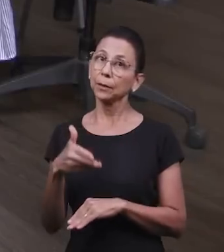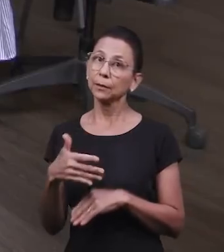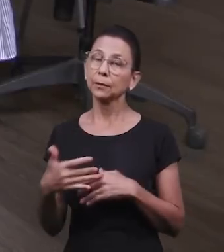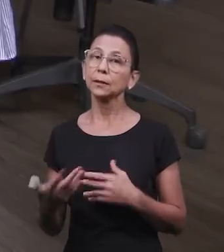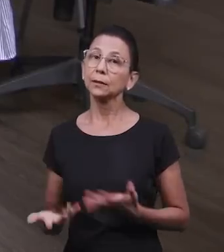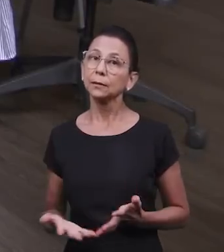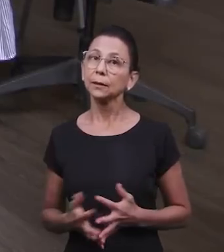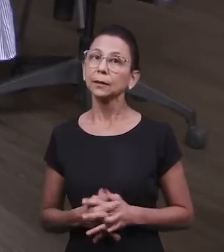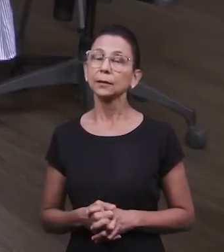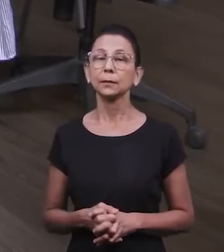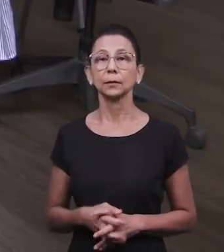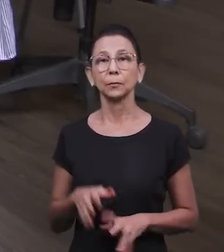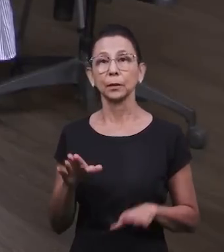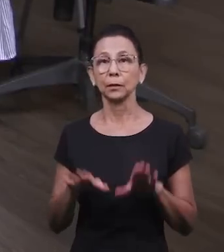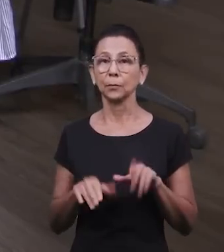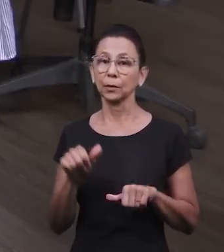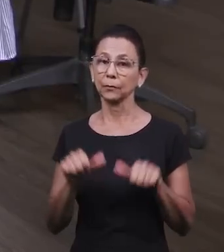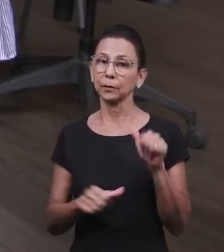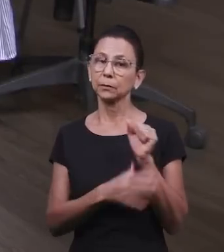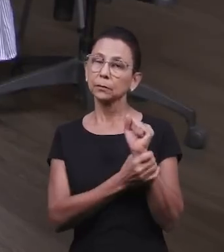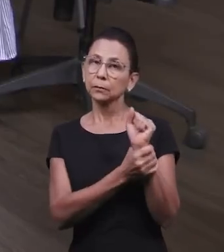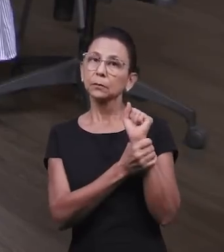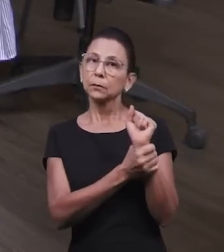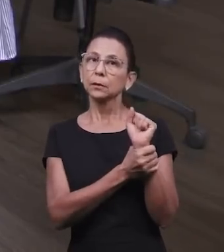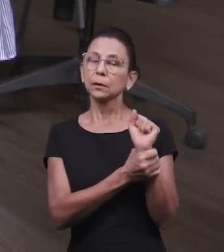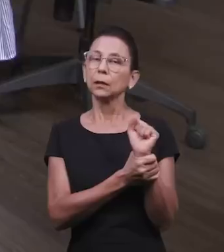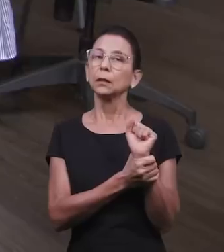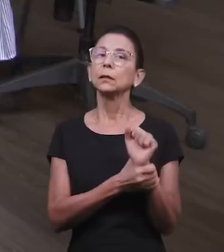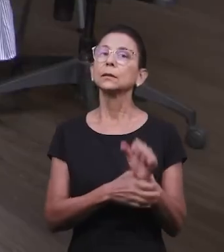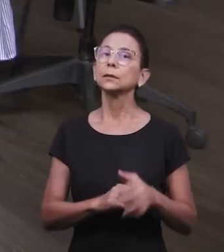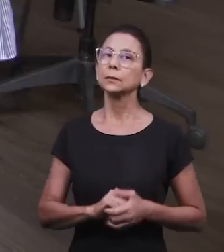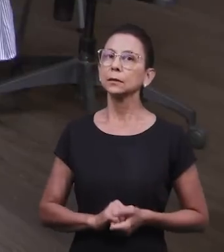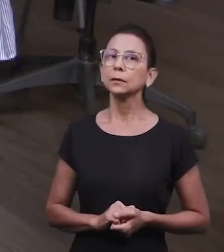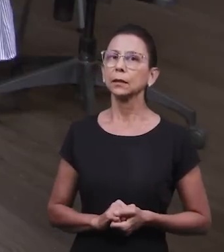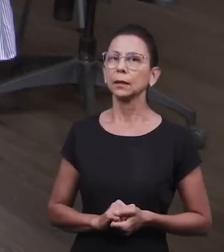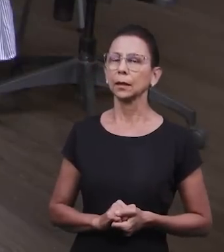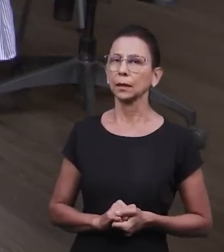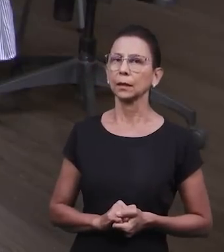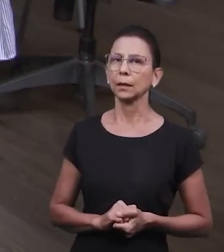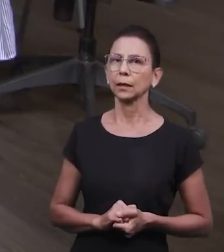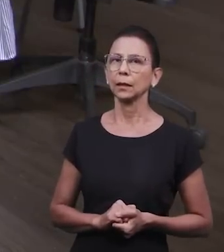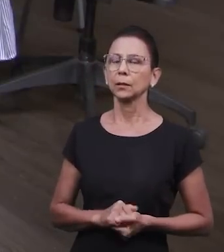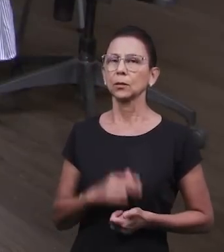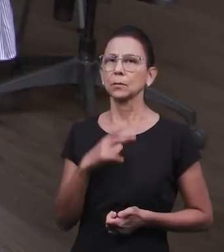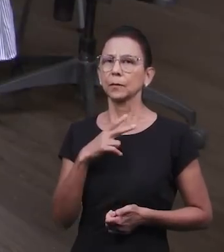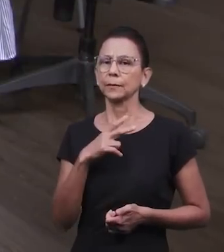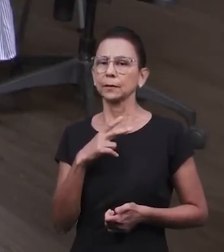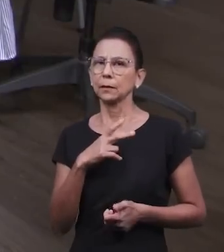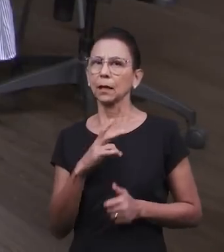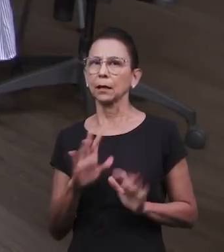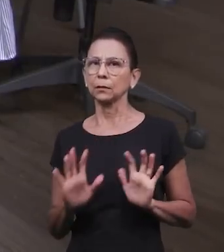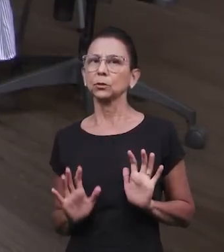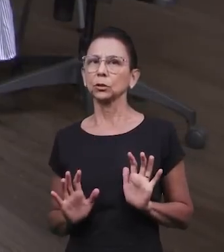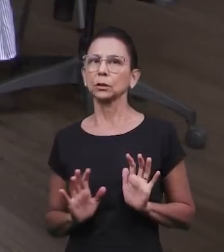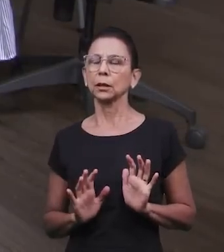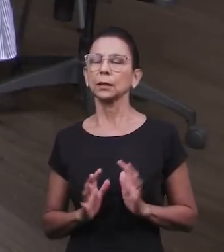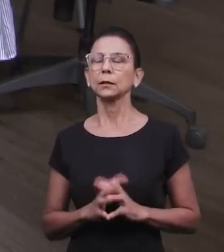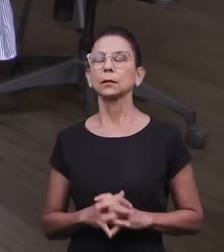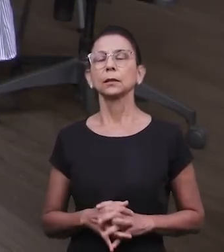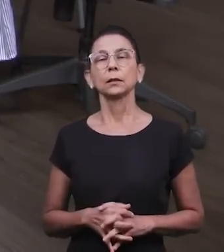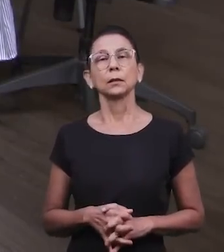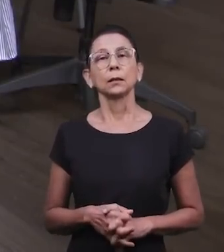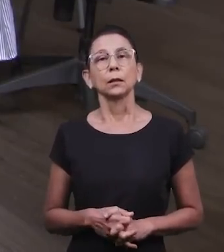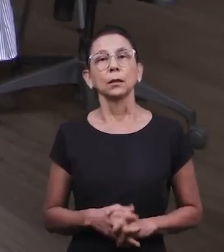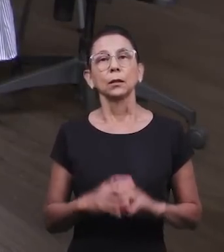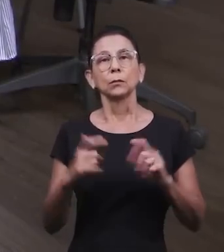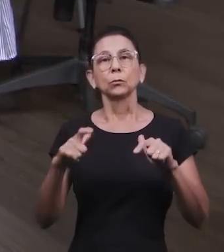de segurança mesmo. Às vezes a gente precisa zelar pela nossa privacidade, pela nossa segurança, do nosso ir e vir, a nossa residência. Às vezes a